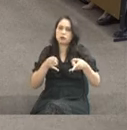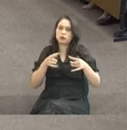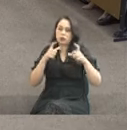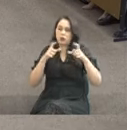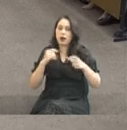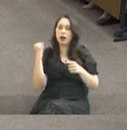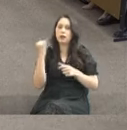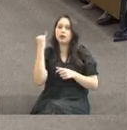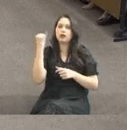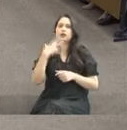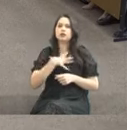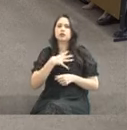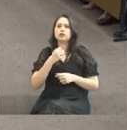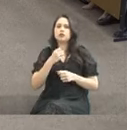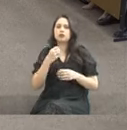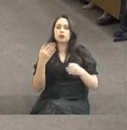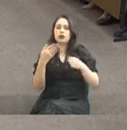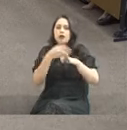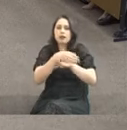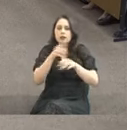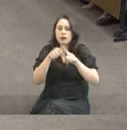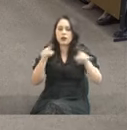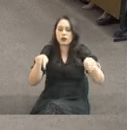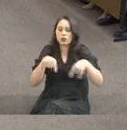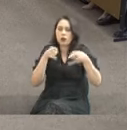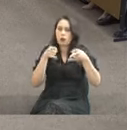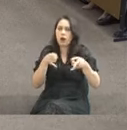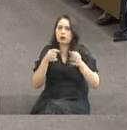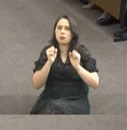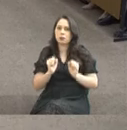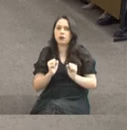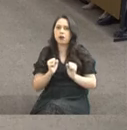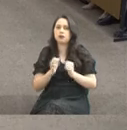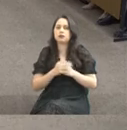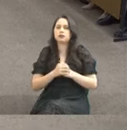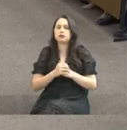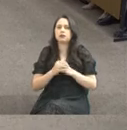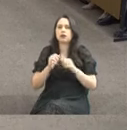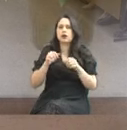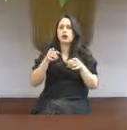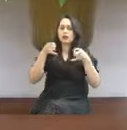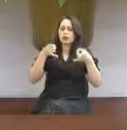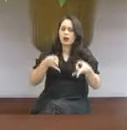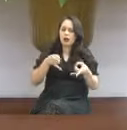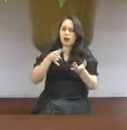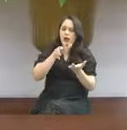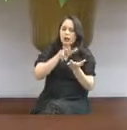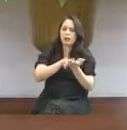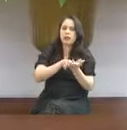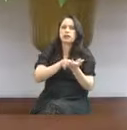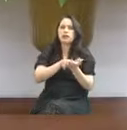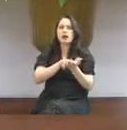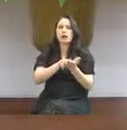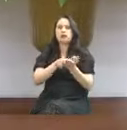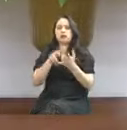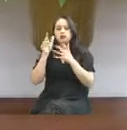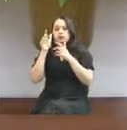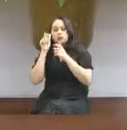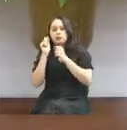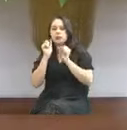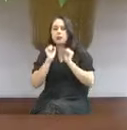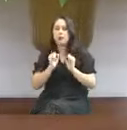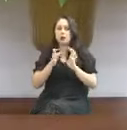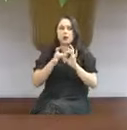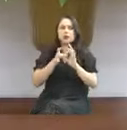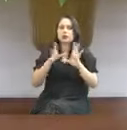pode entrar no quarto sem pedir permissão para o pai. O filho pode deitar na cama do pai, da mãe, sem pedir permissão.